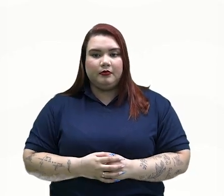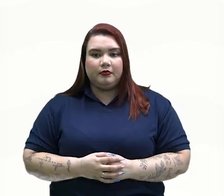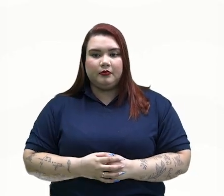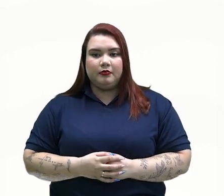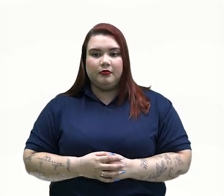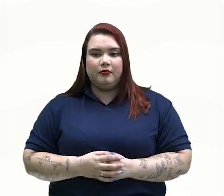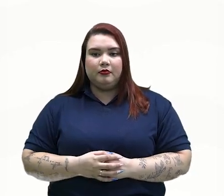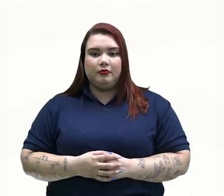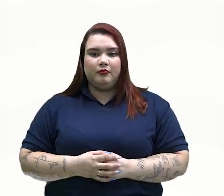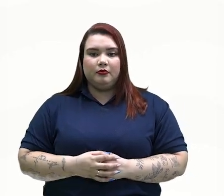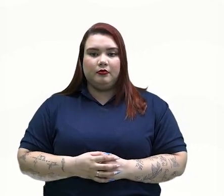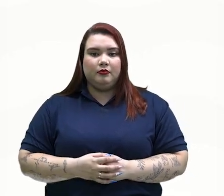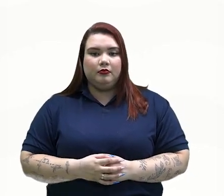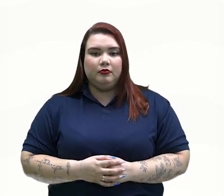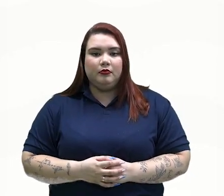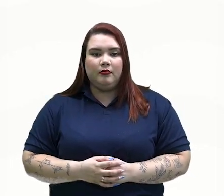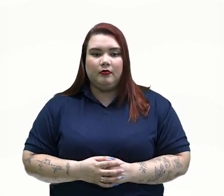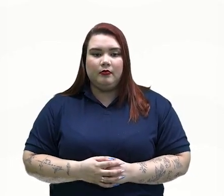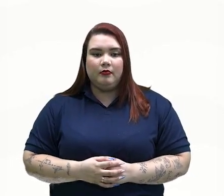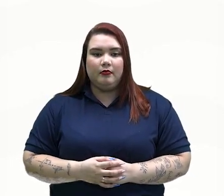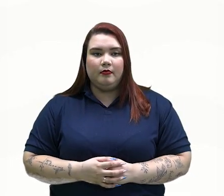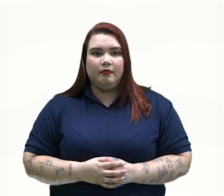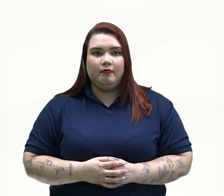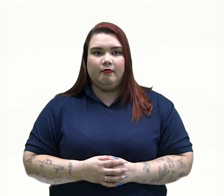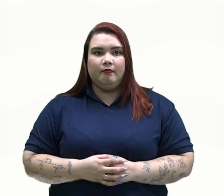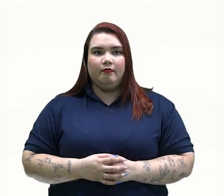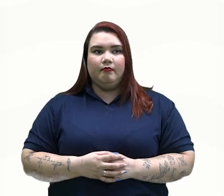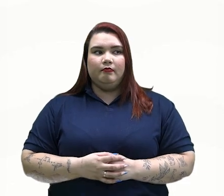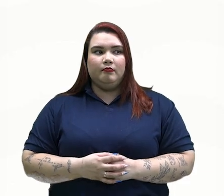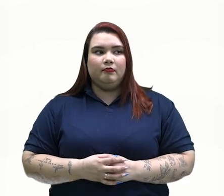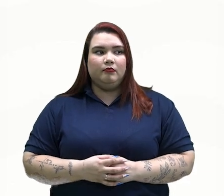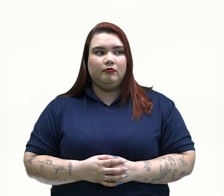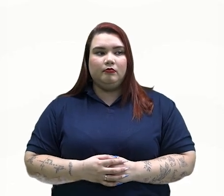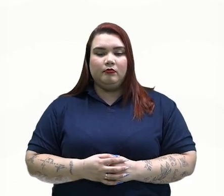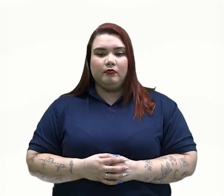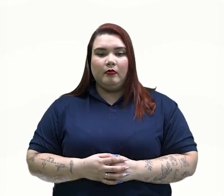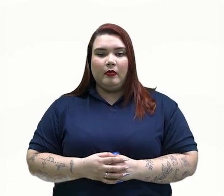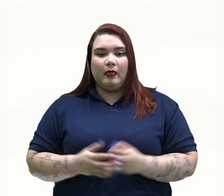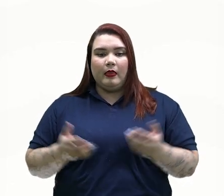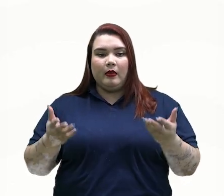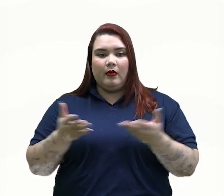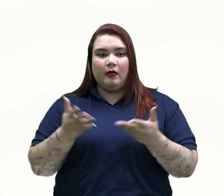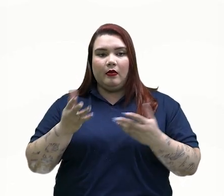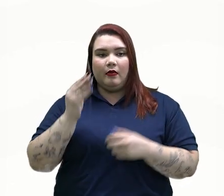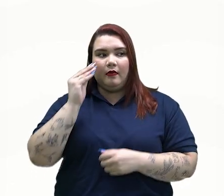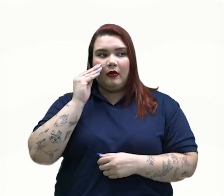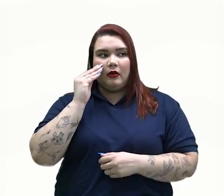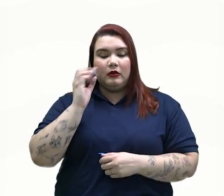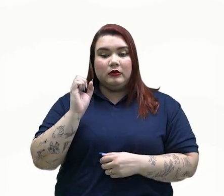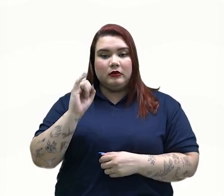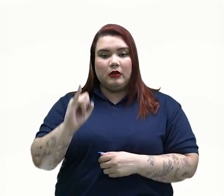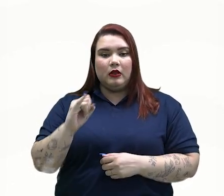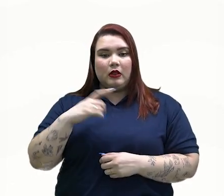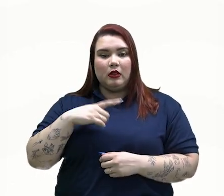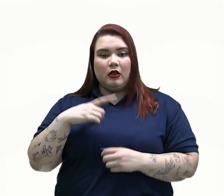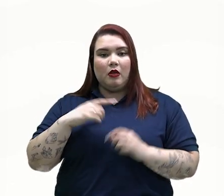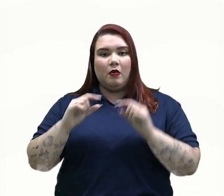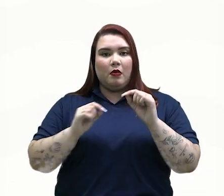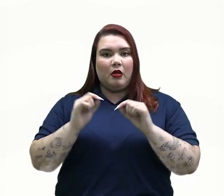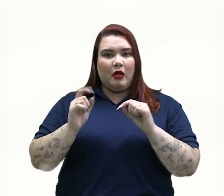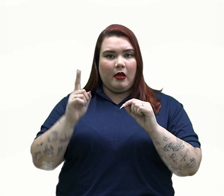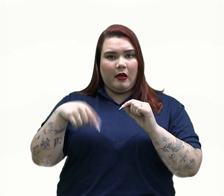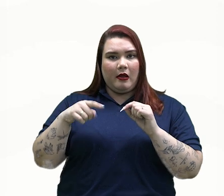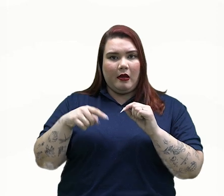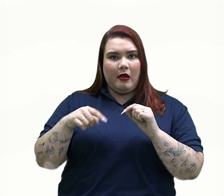Ok? Bom, agora a gente vai determinar se ela possui ou não ramificações, né? Então, a gente